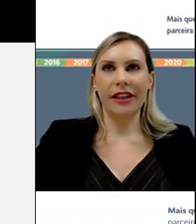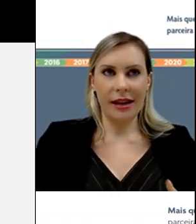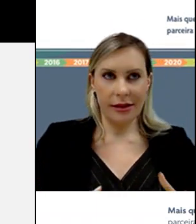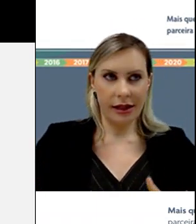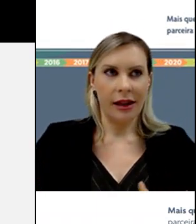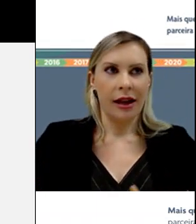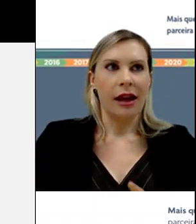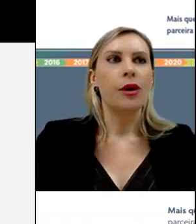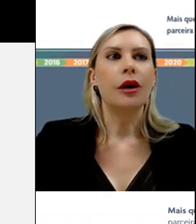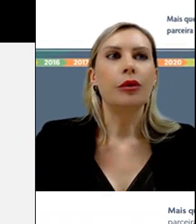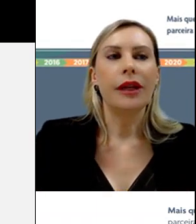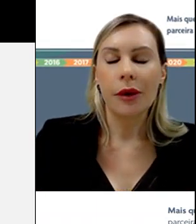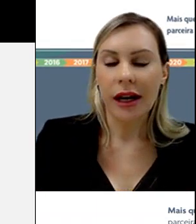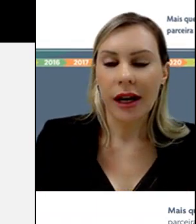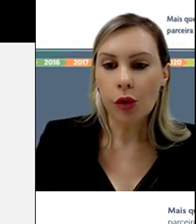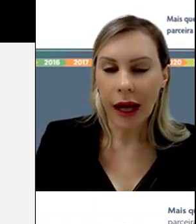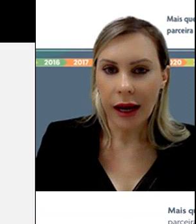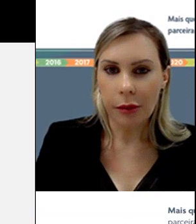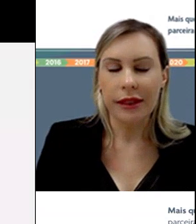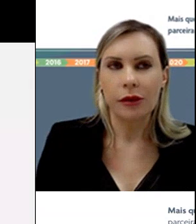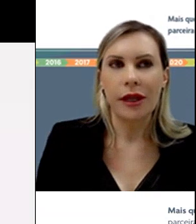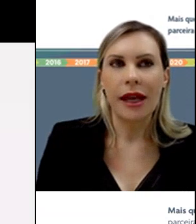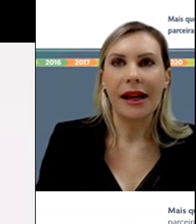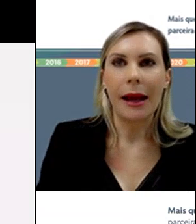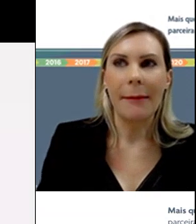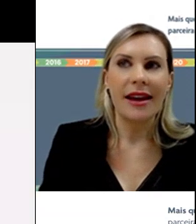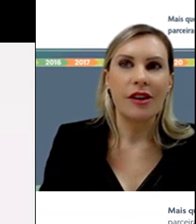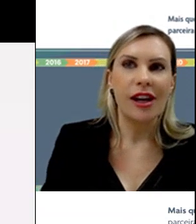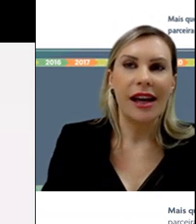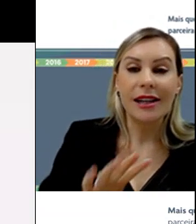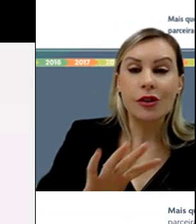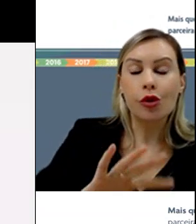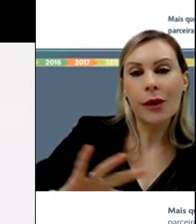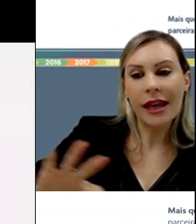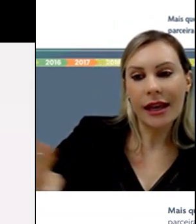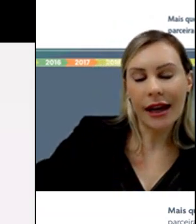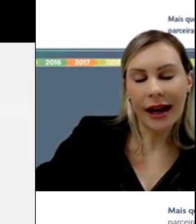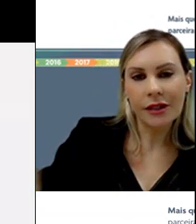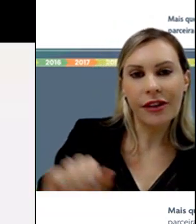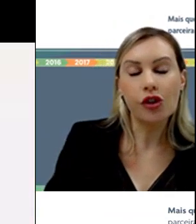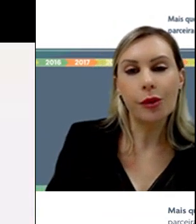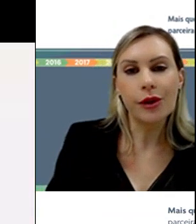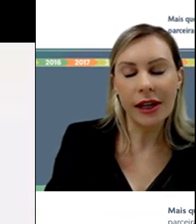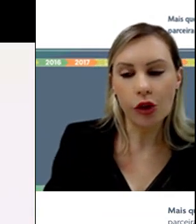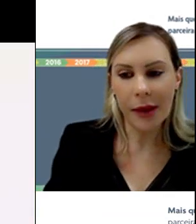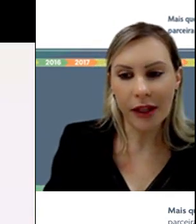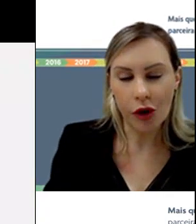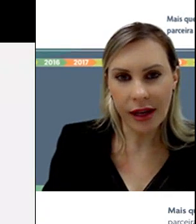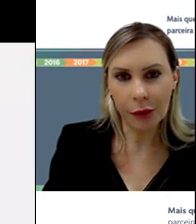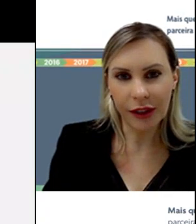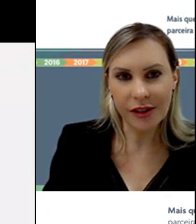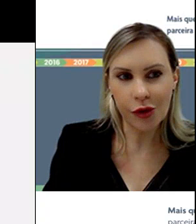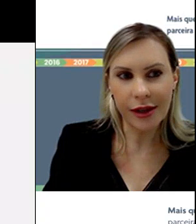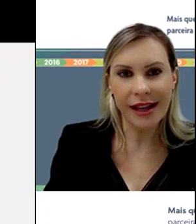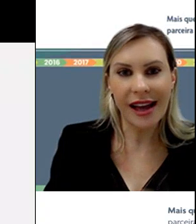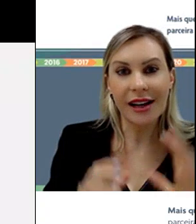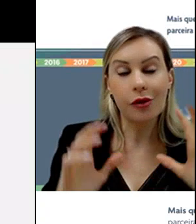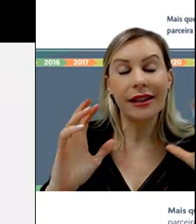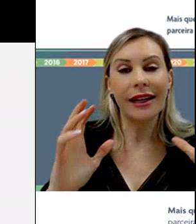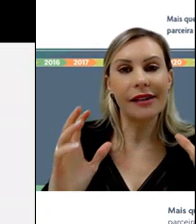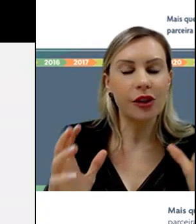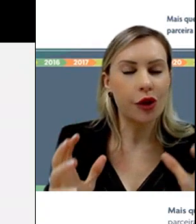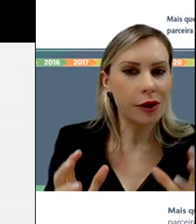da Previdência, quando a União ia calcular a aposentadoria pela média, ela excluía as 20% menores